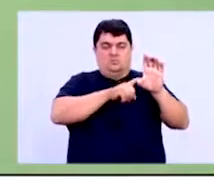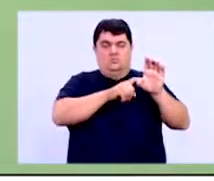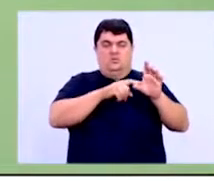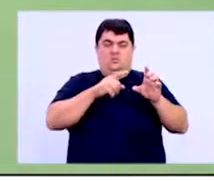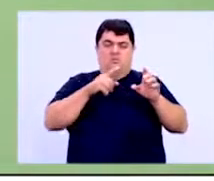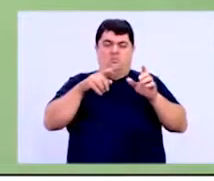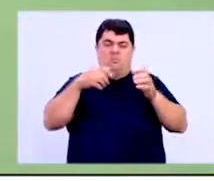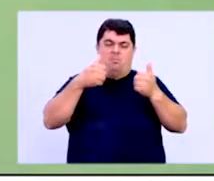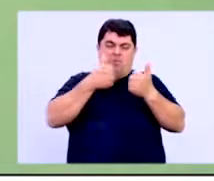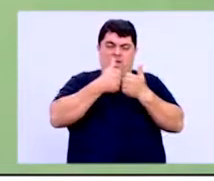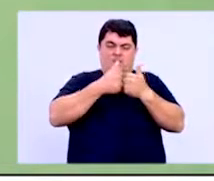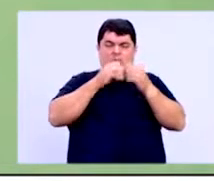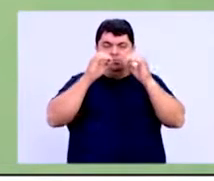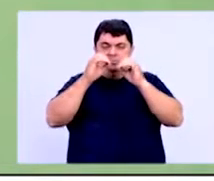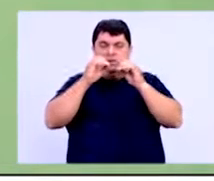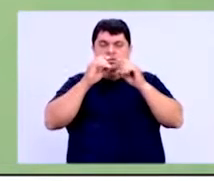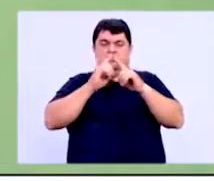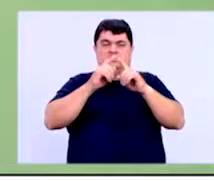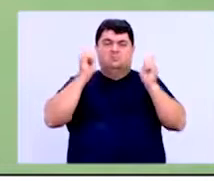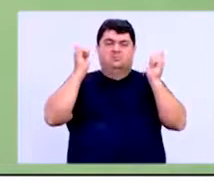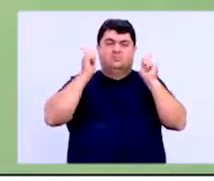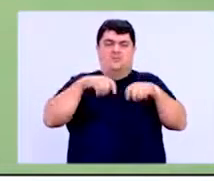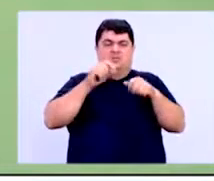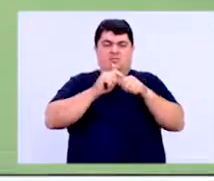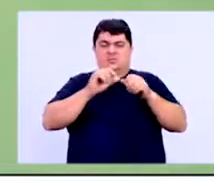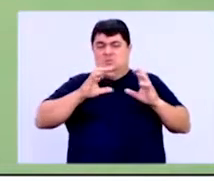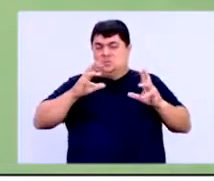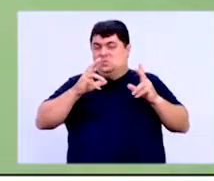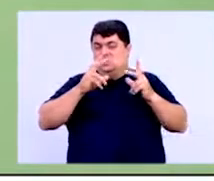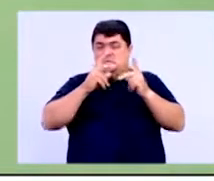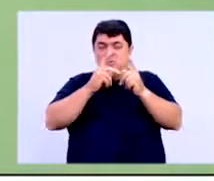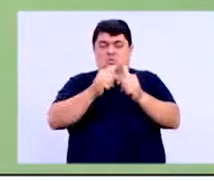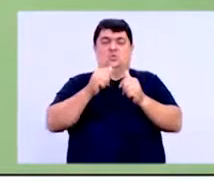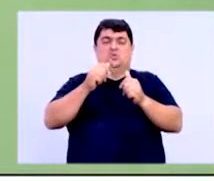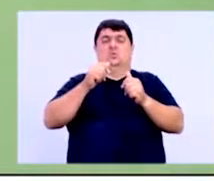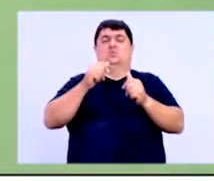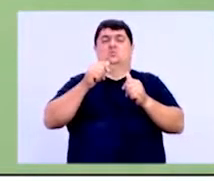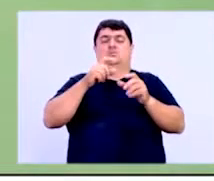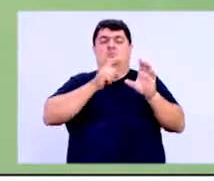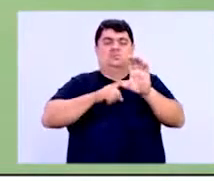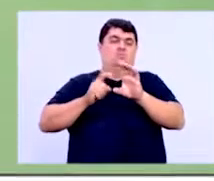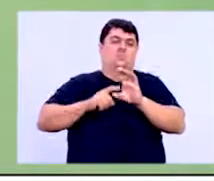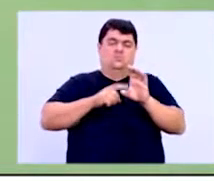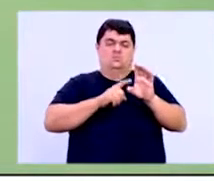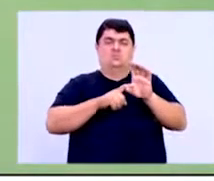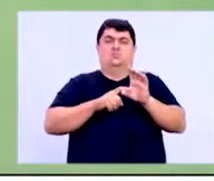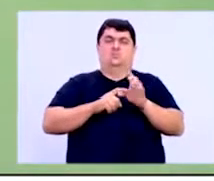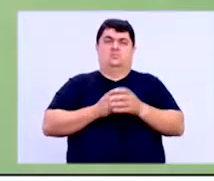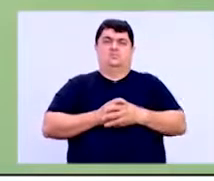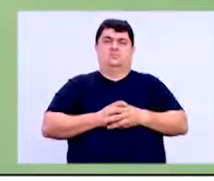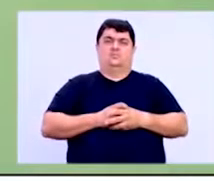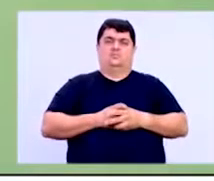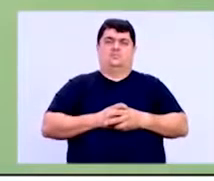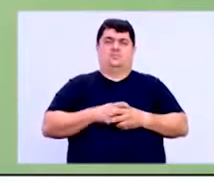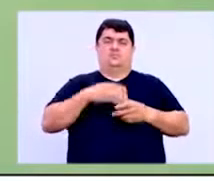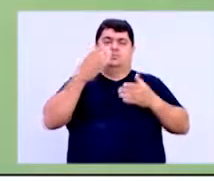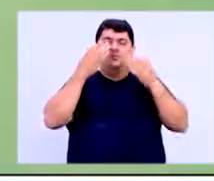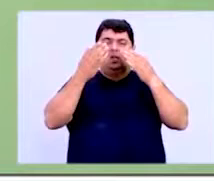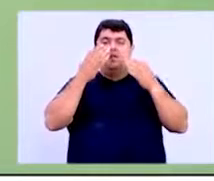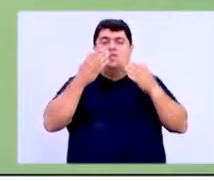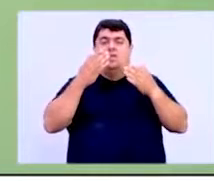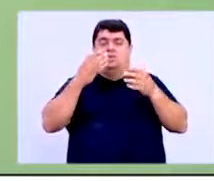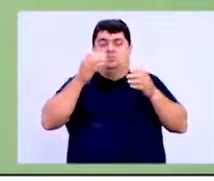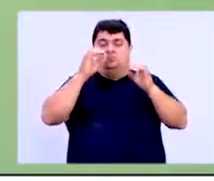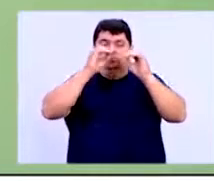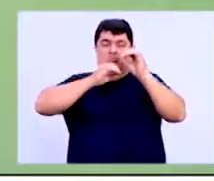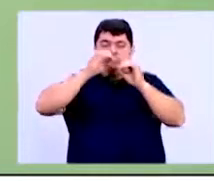Quando conseguimos cobrir todas as nossas despesas e receitas, todas as nossas despesas e custos, né? O análise de ponto de equilíbrio é